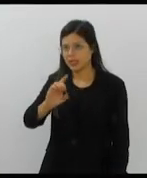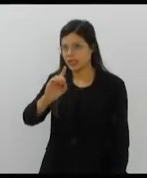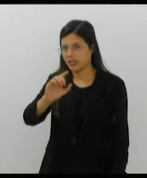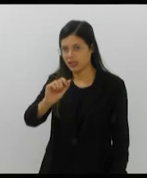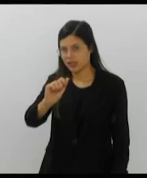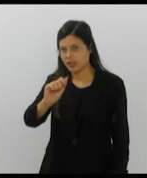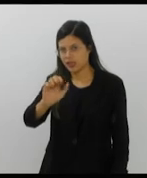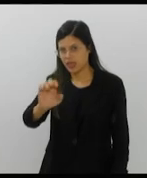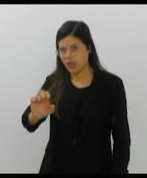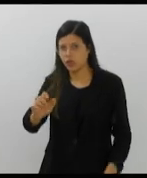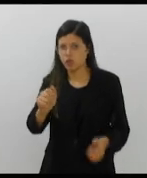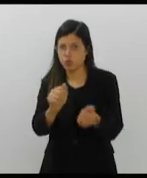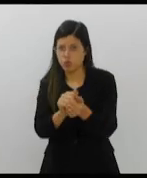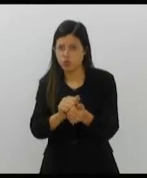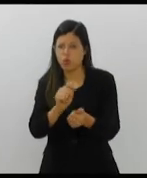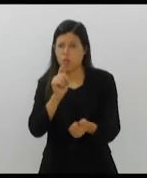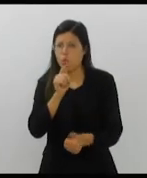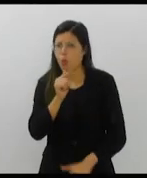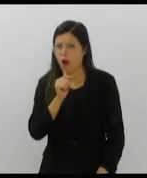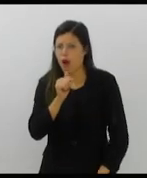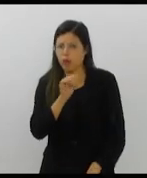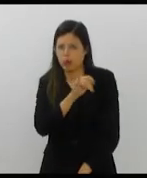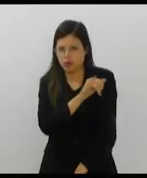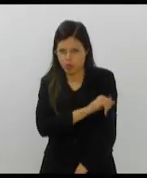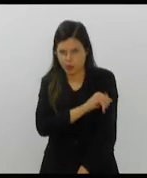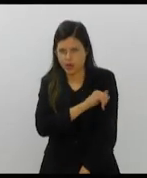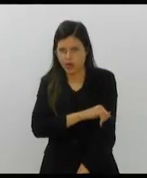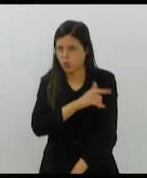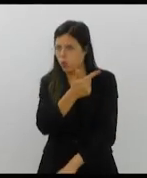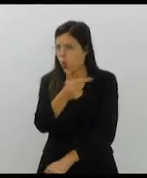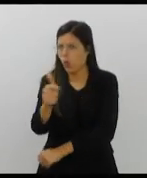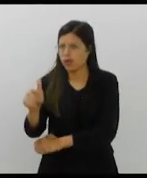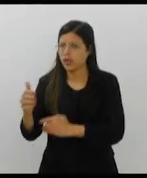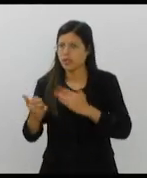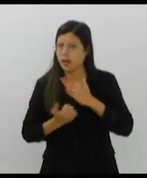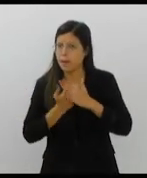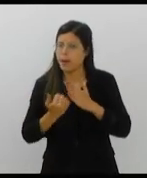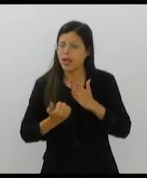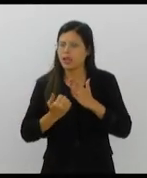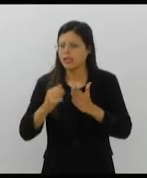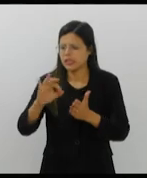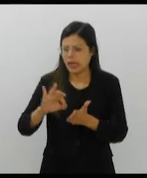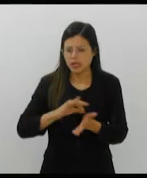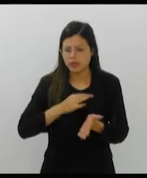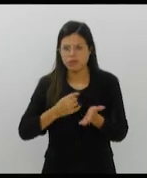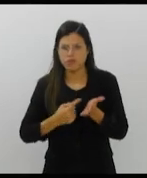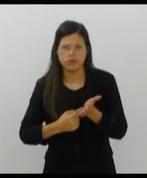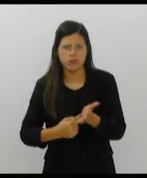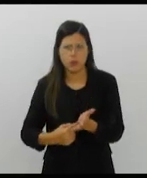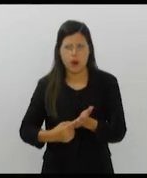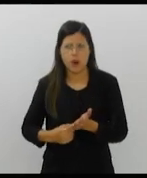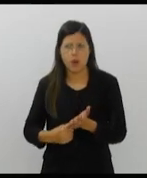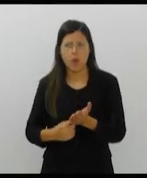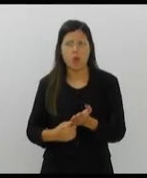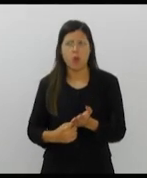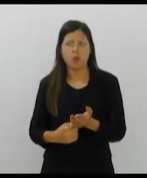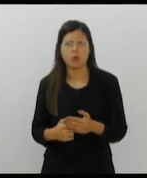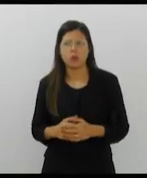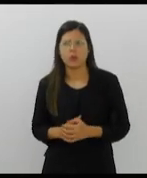a Águas do Rio e outras companhias, assinou um acordo que previa